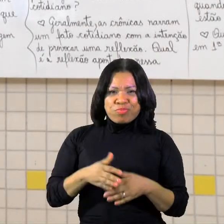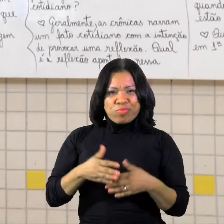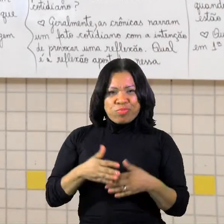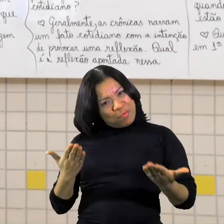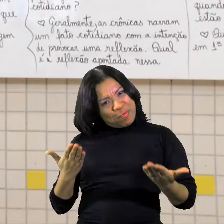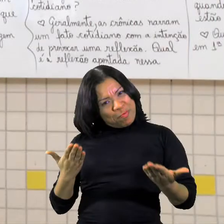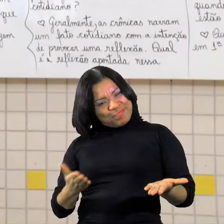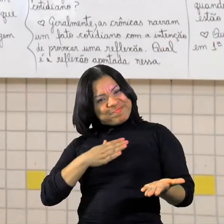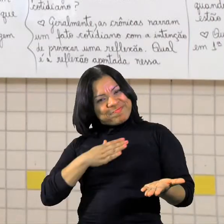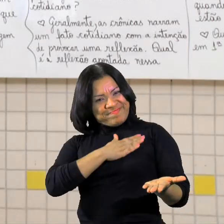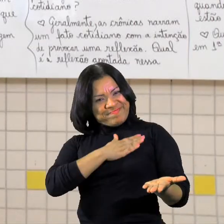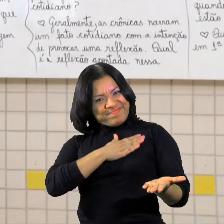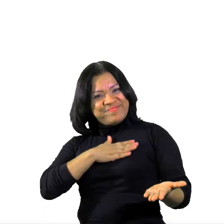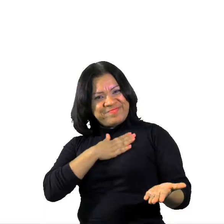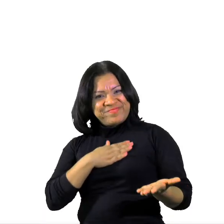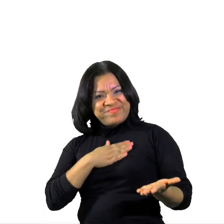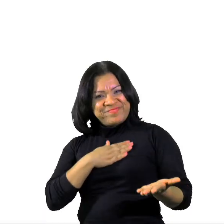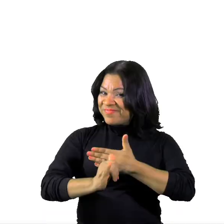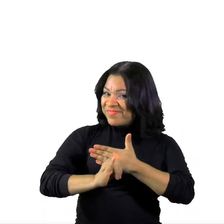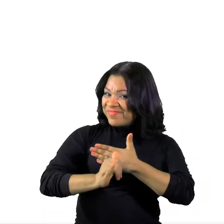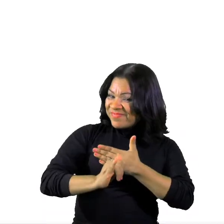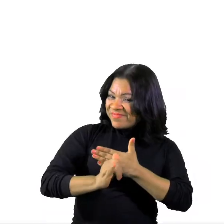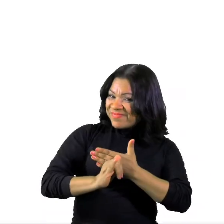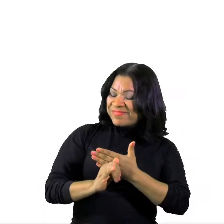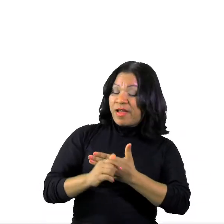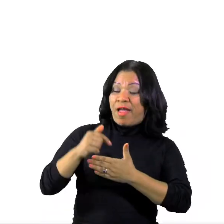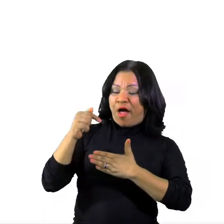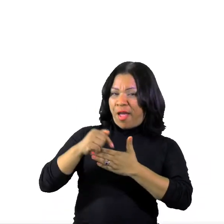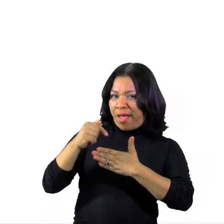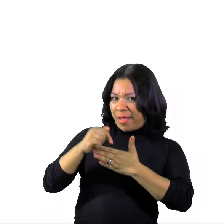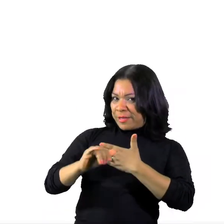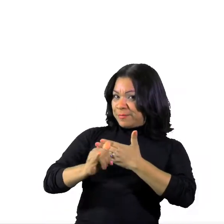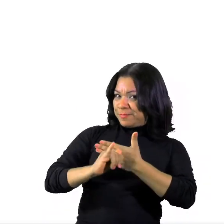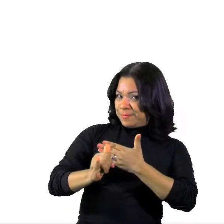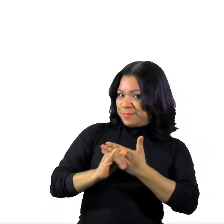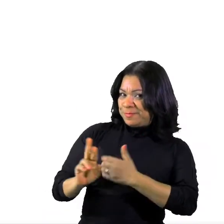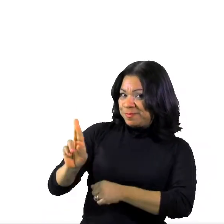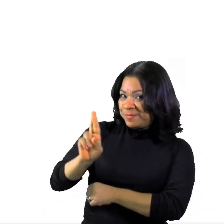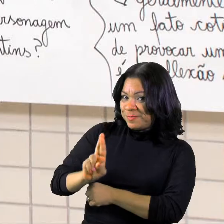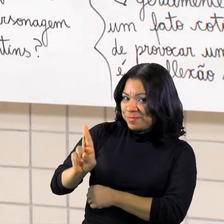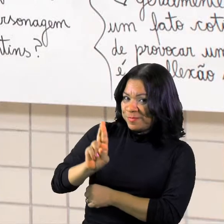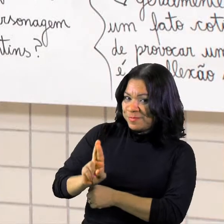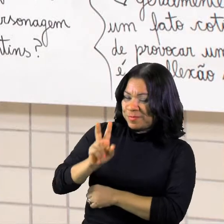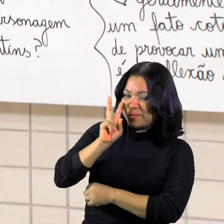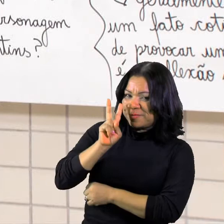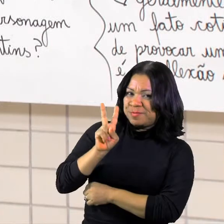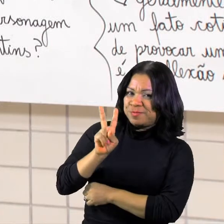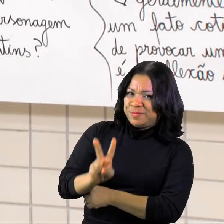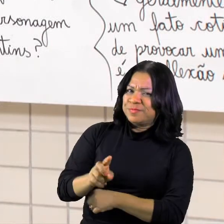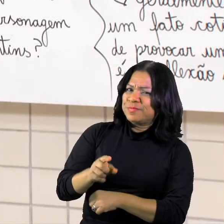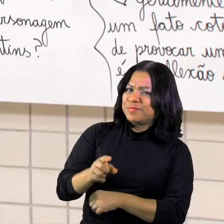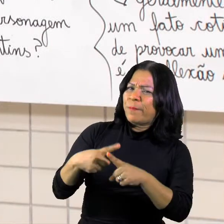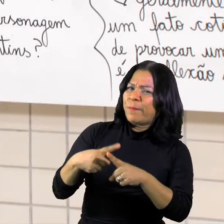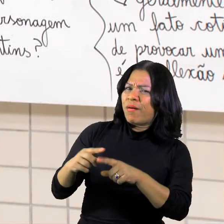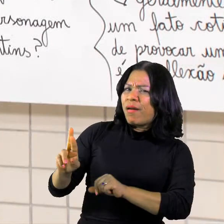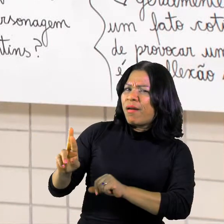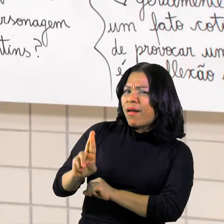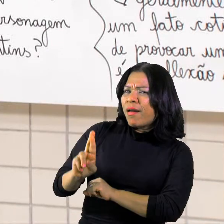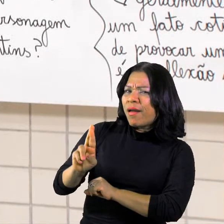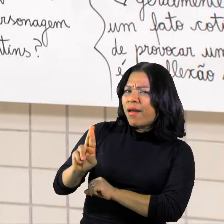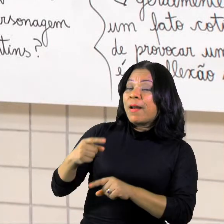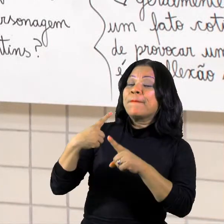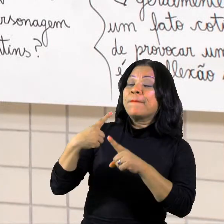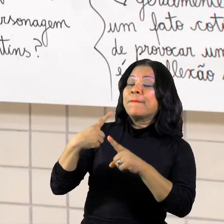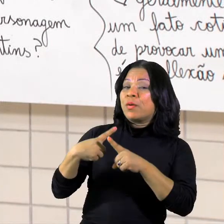crônica? Essa é uma crônica regional, como vocês viram. Por que ela é regional? Porque ela narra